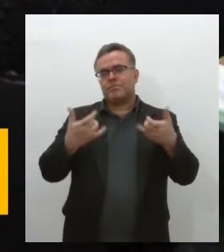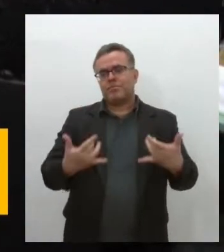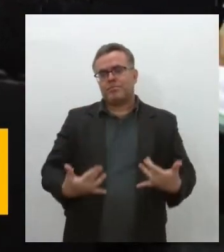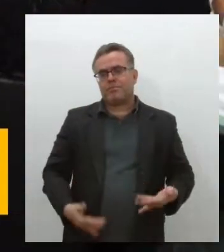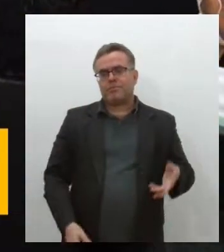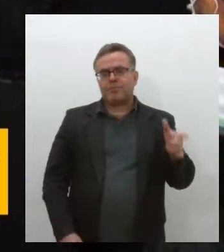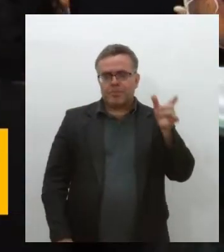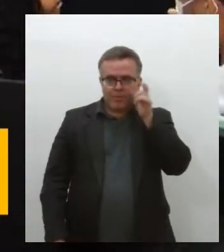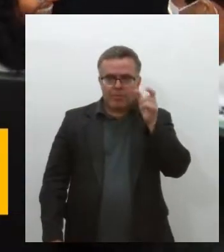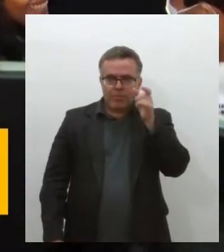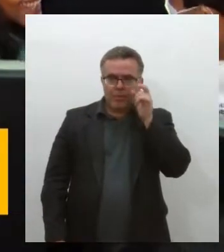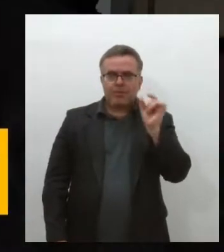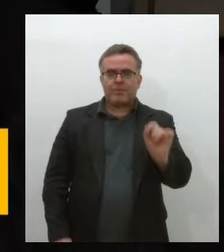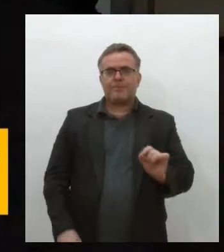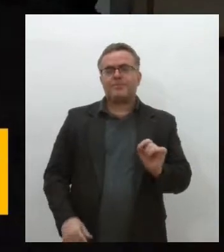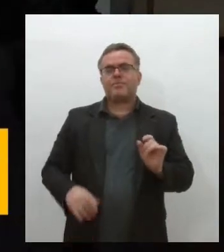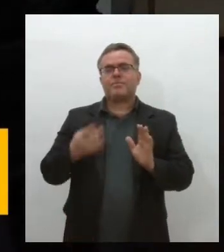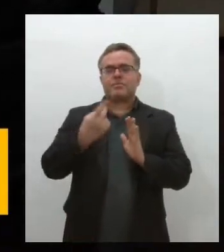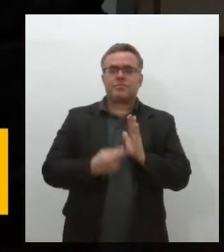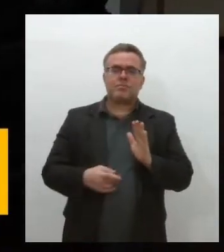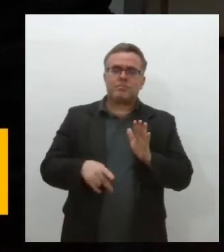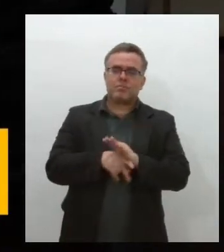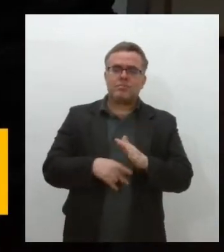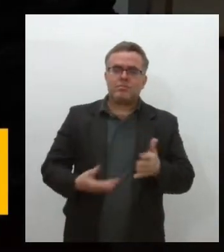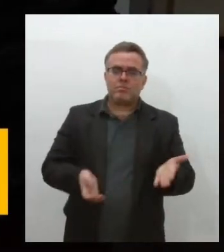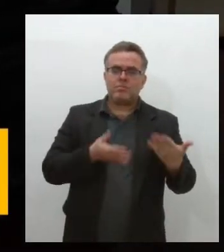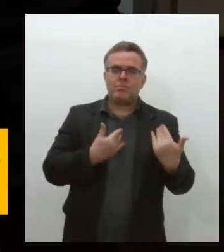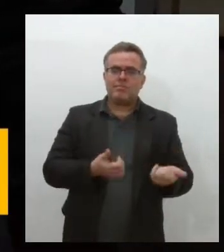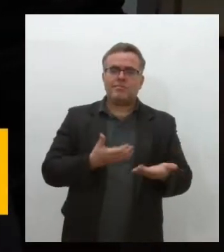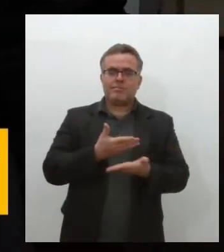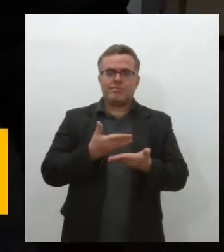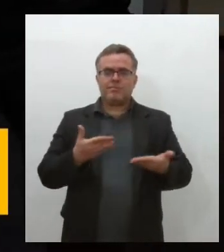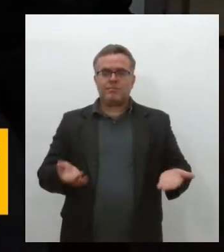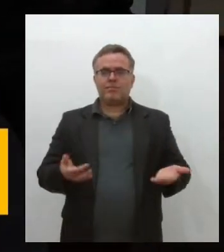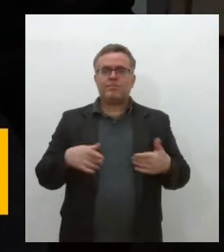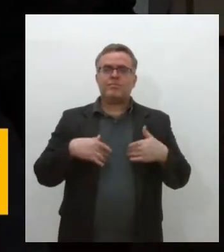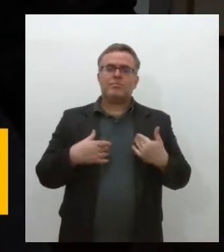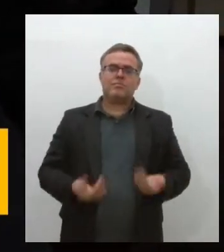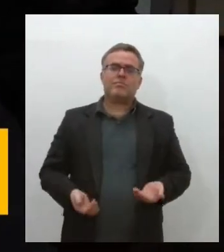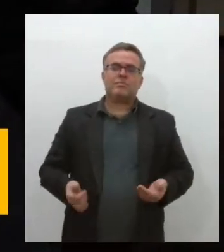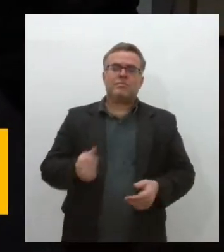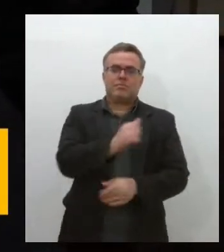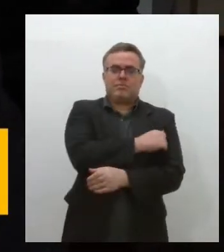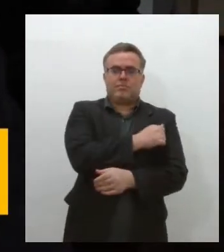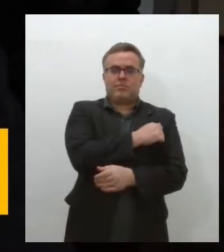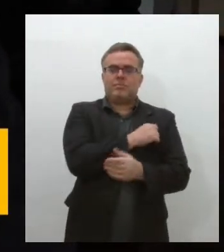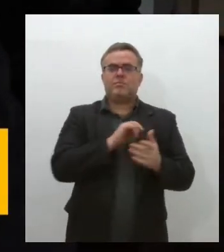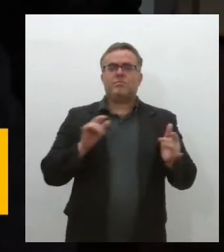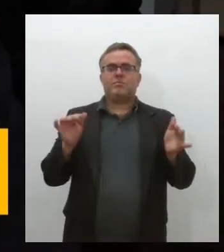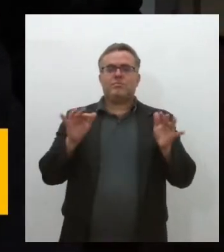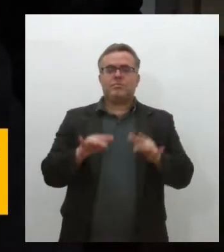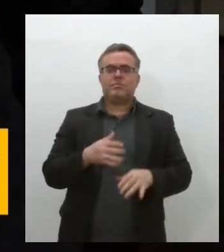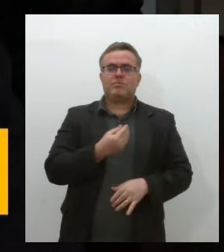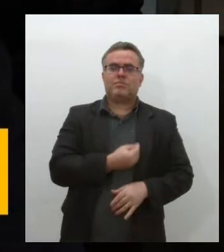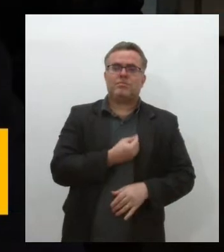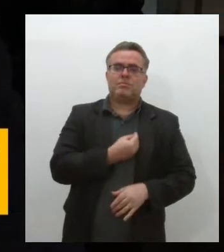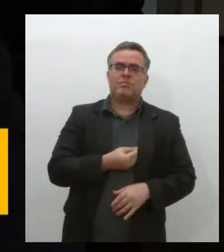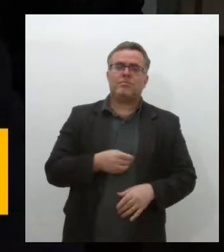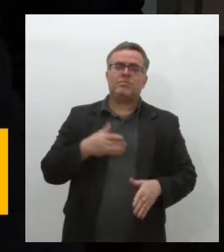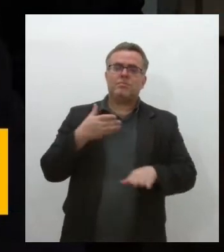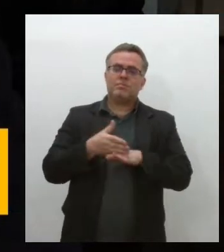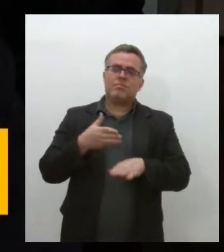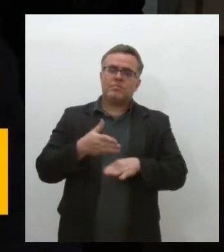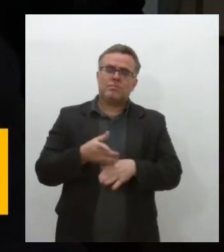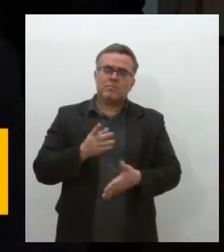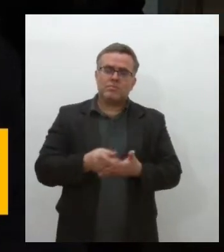do projeto com os jovens. A importância do projeto é que os alunos participem com mais frequência